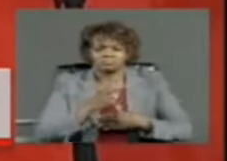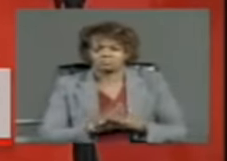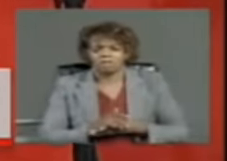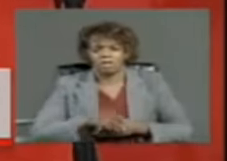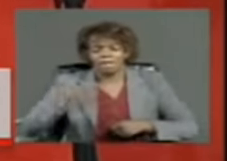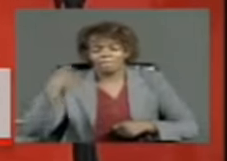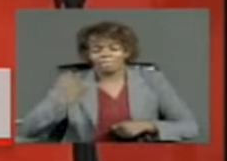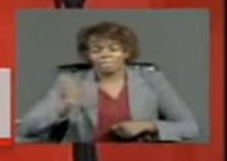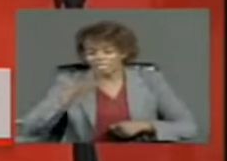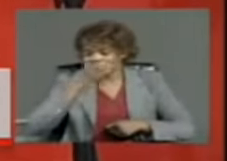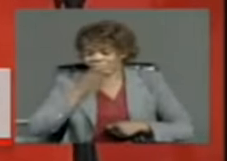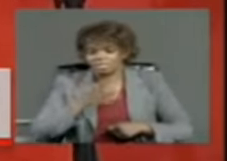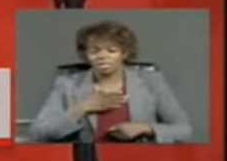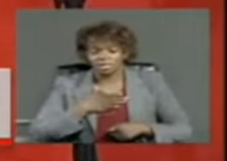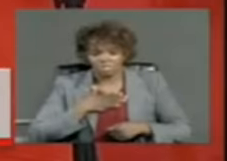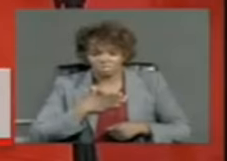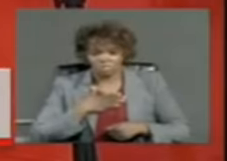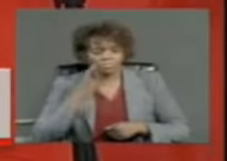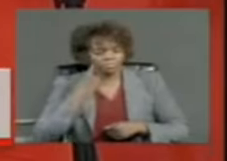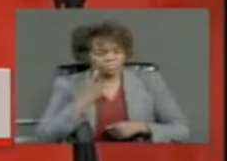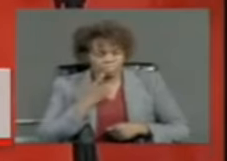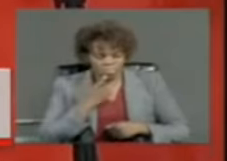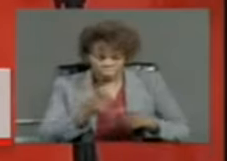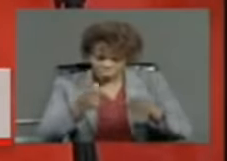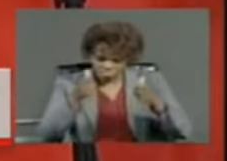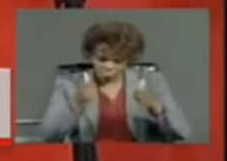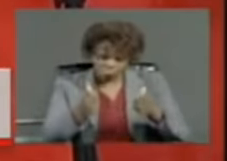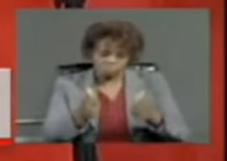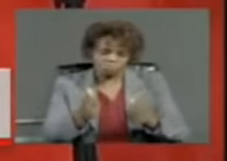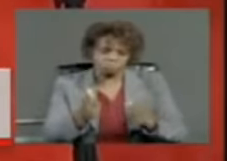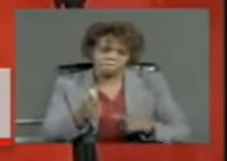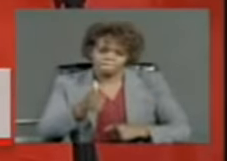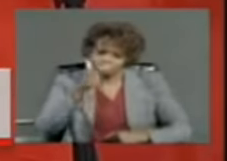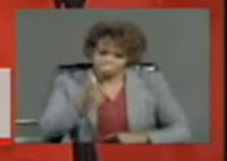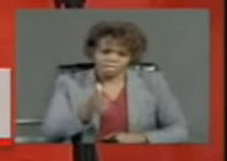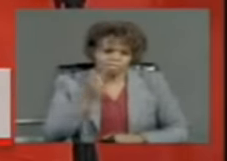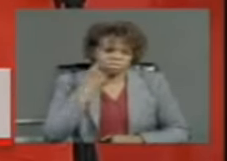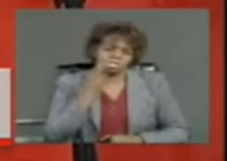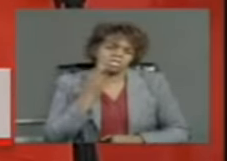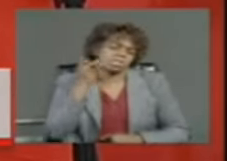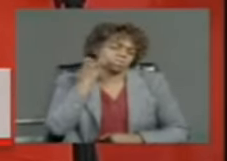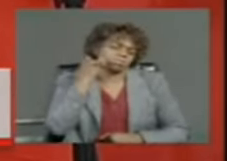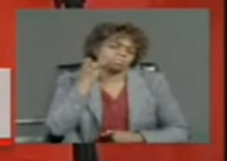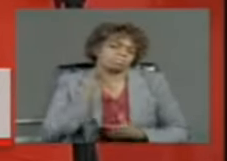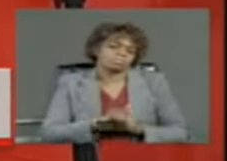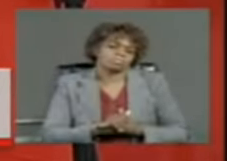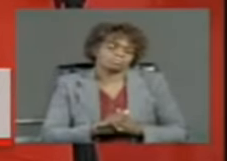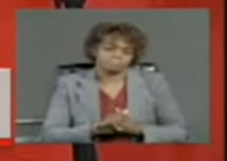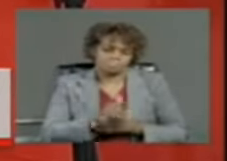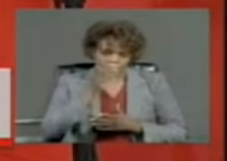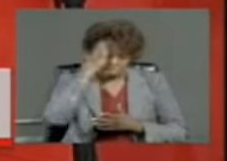1 milhão de km², até por ter sido militar.